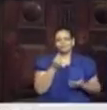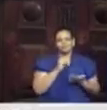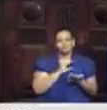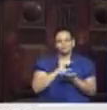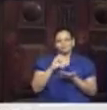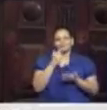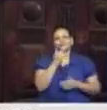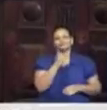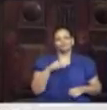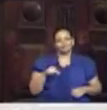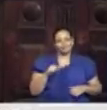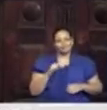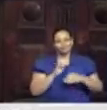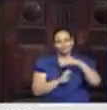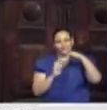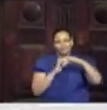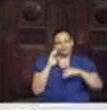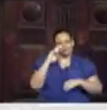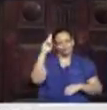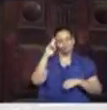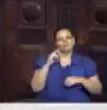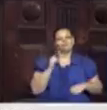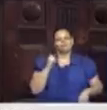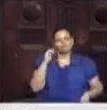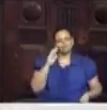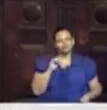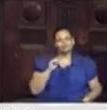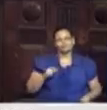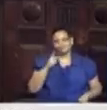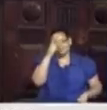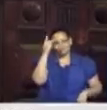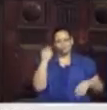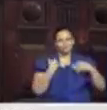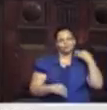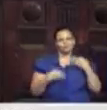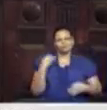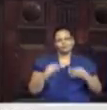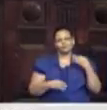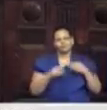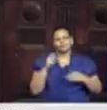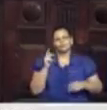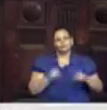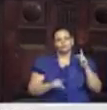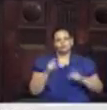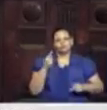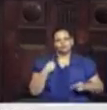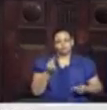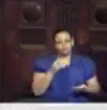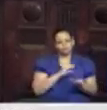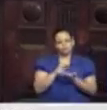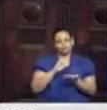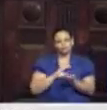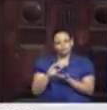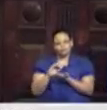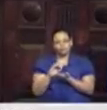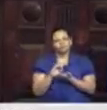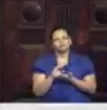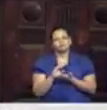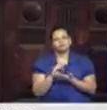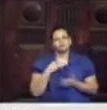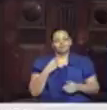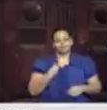dos grandes empresários, das pessoas jurídicas. O povo quer a contribuição da militância,